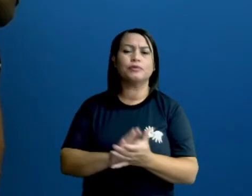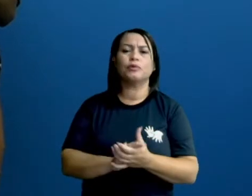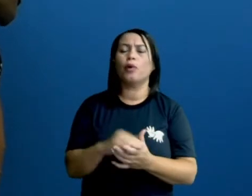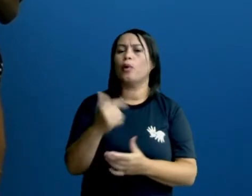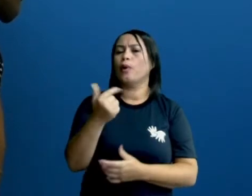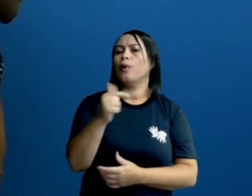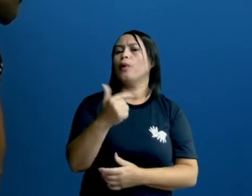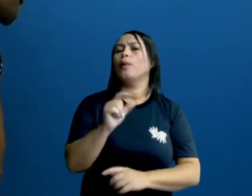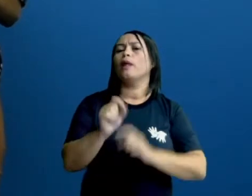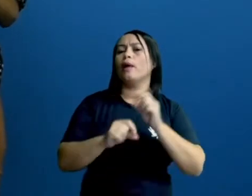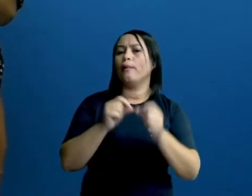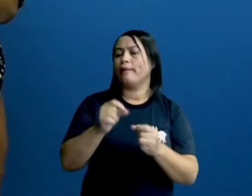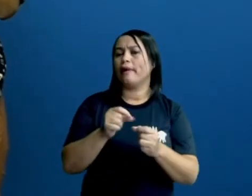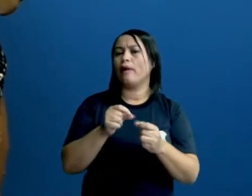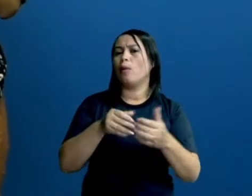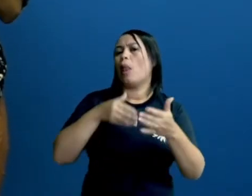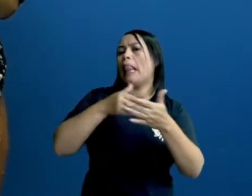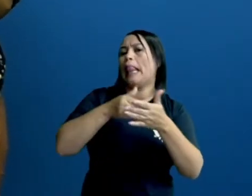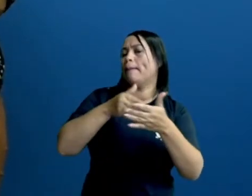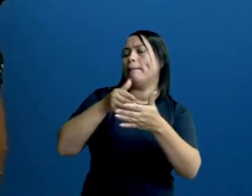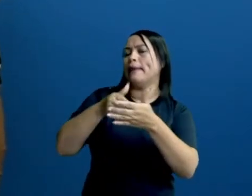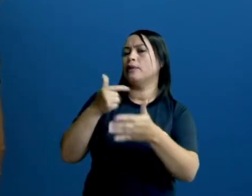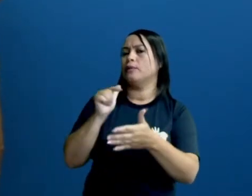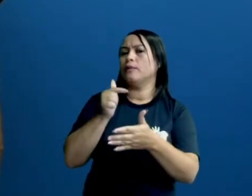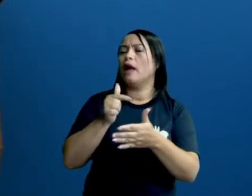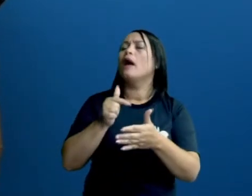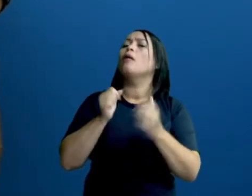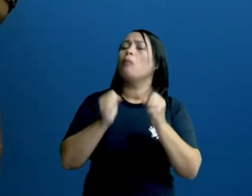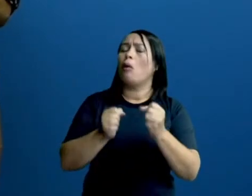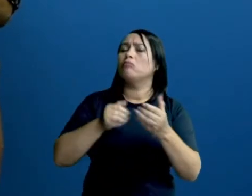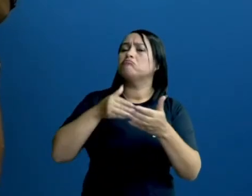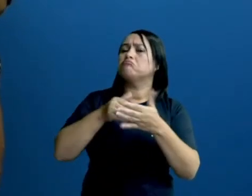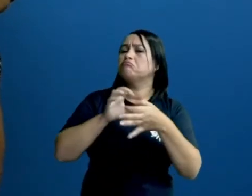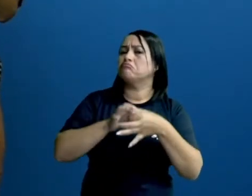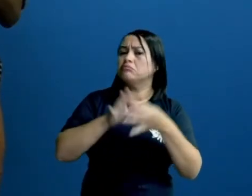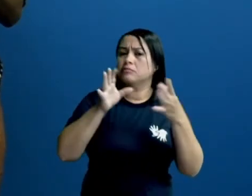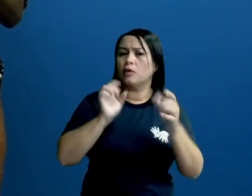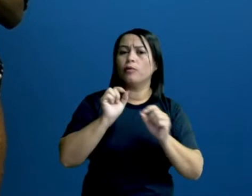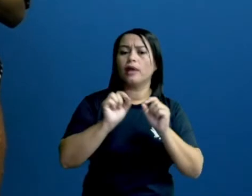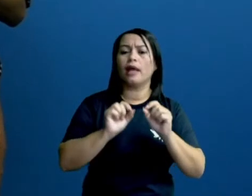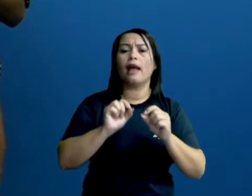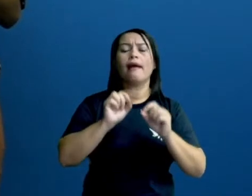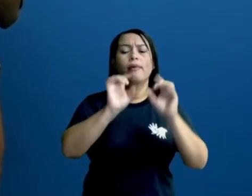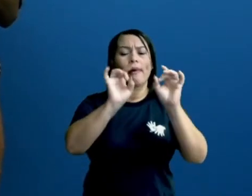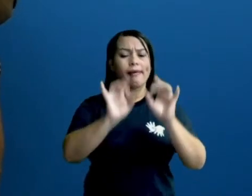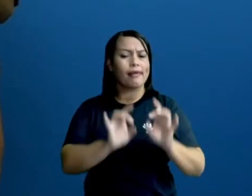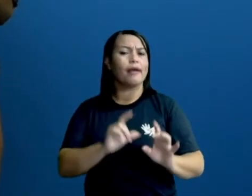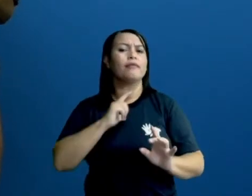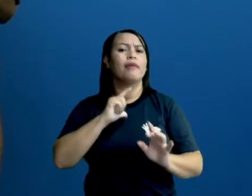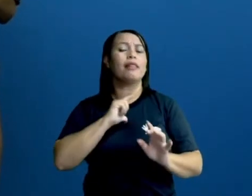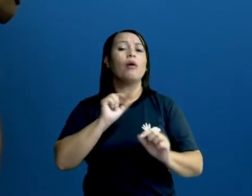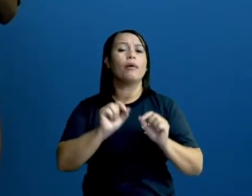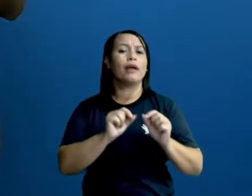Não tem limite. Cada hino vai ser estruturado de acordo com o que ele está querendo apresentar.